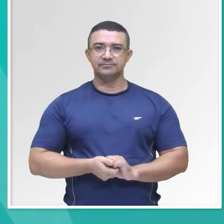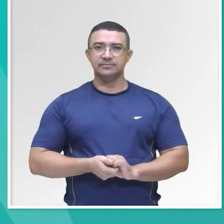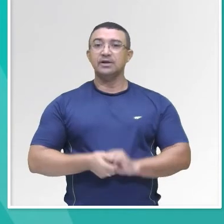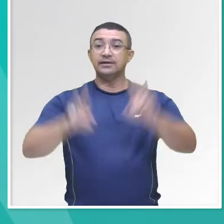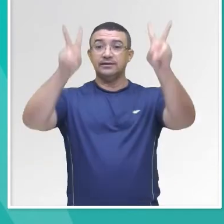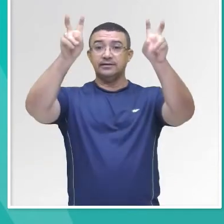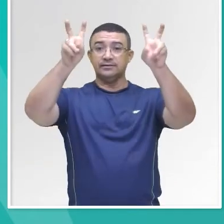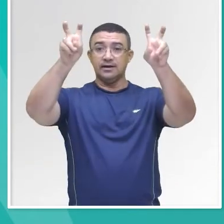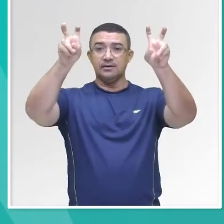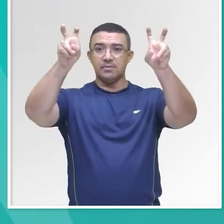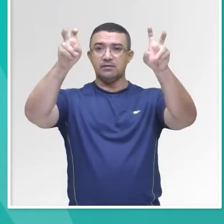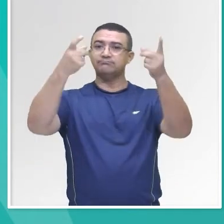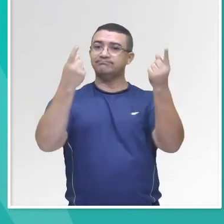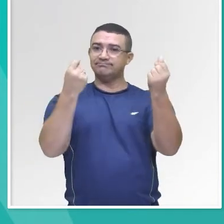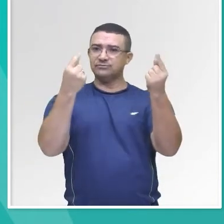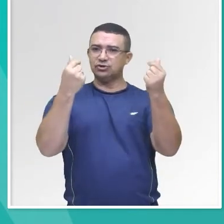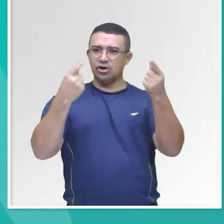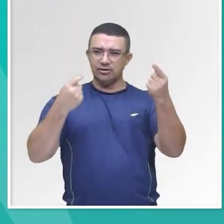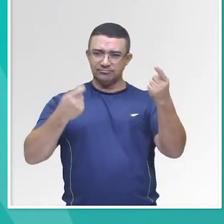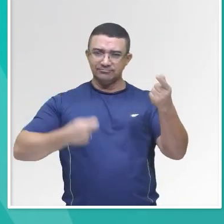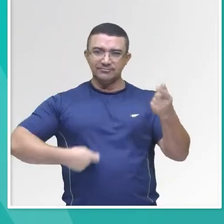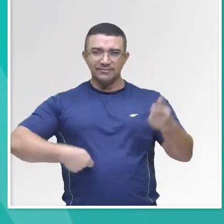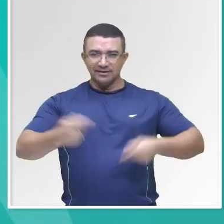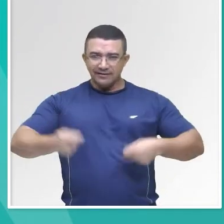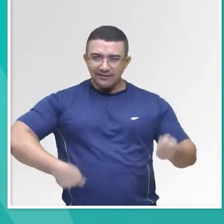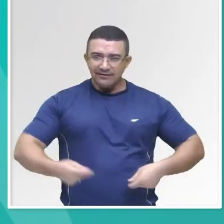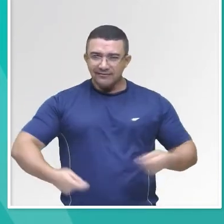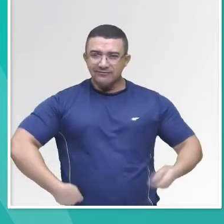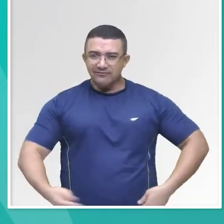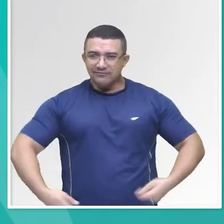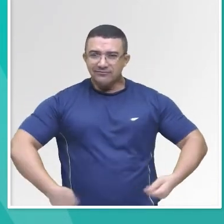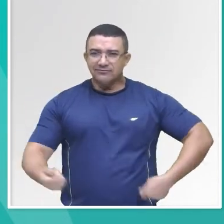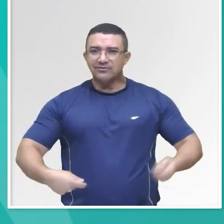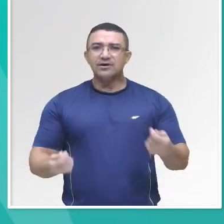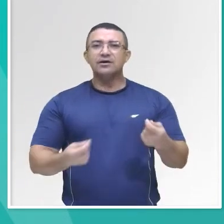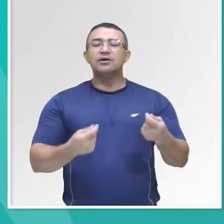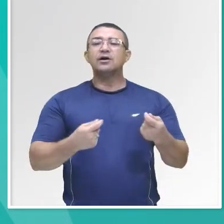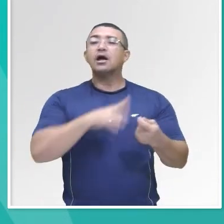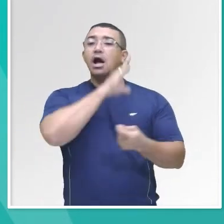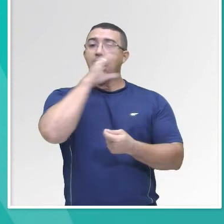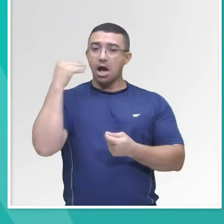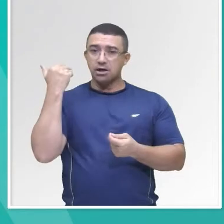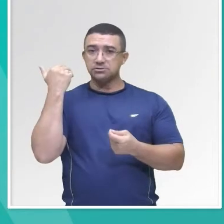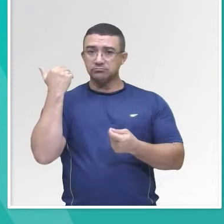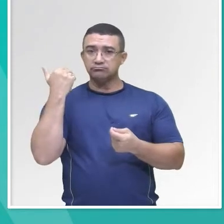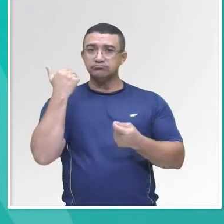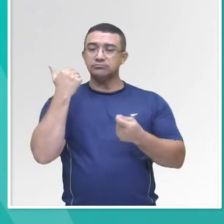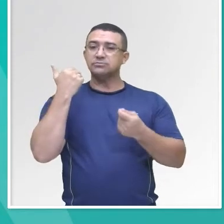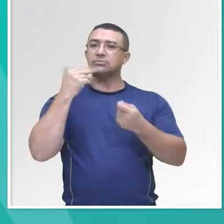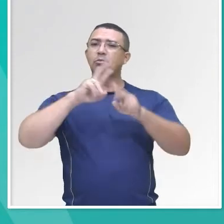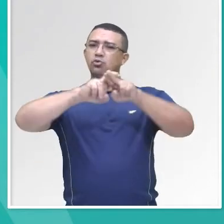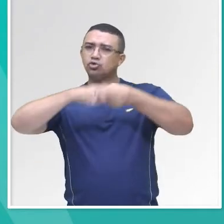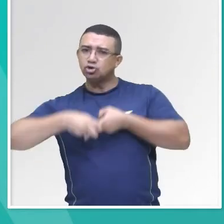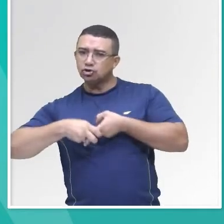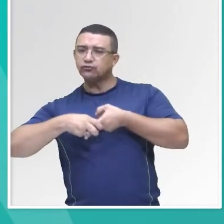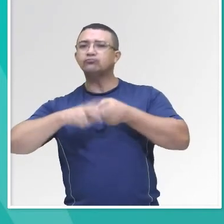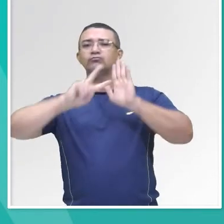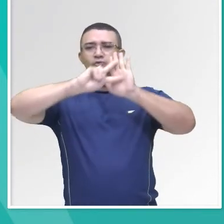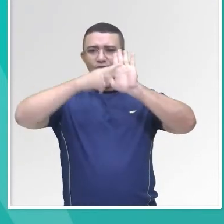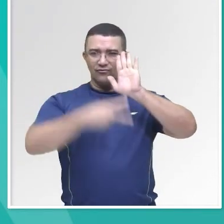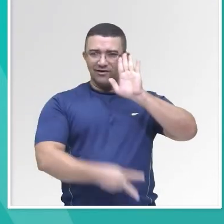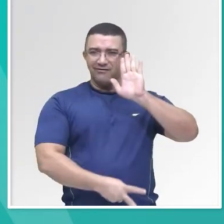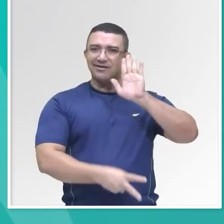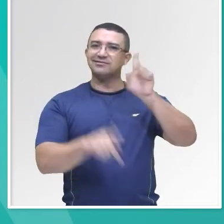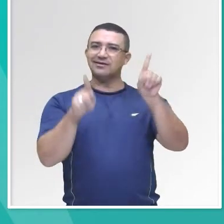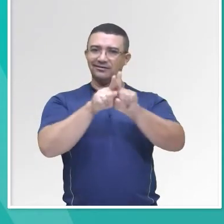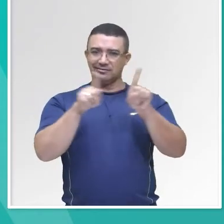consumismo infantil, causas, consequências e prevenção. O texto aí dissertativo, ele